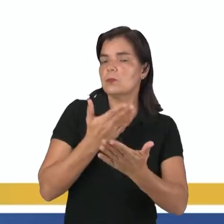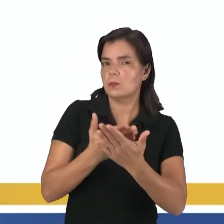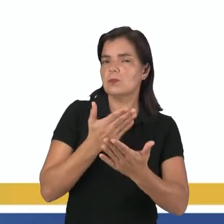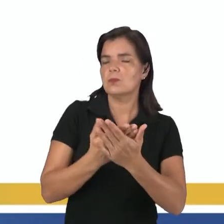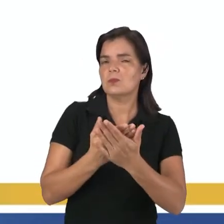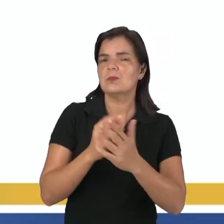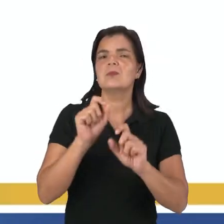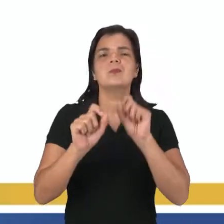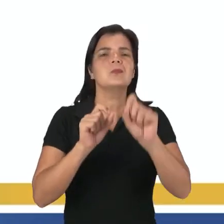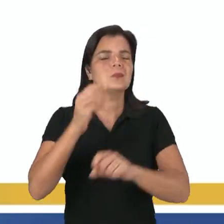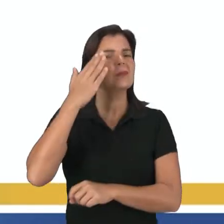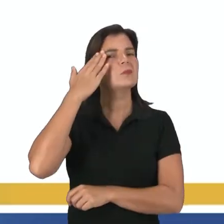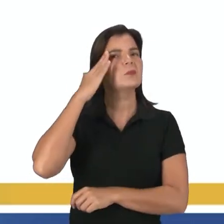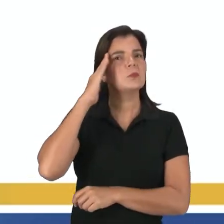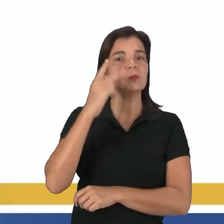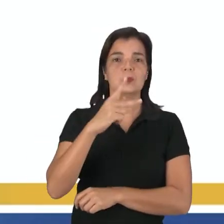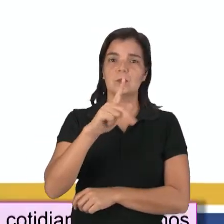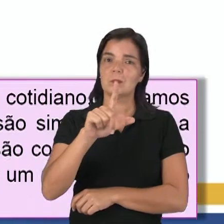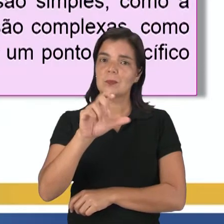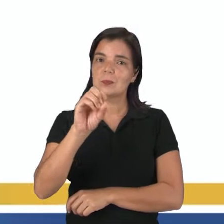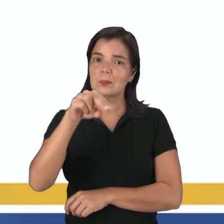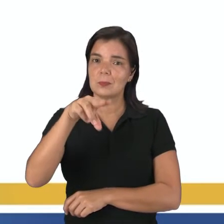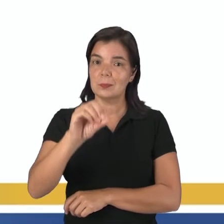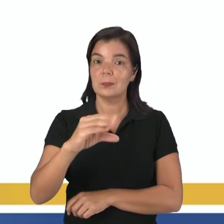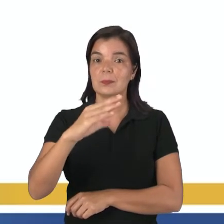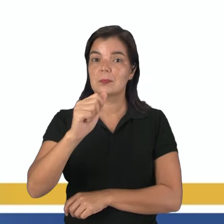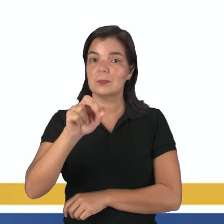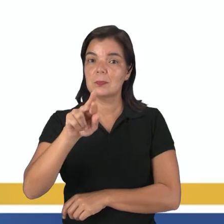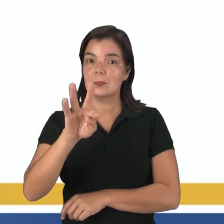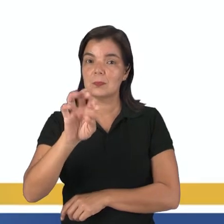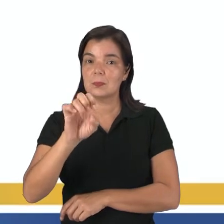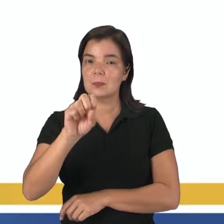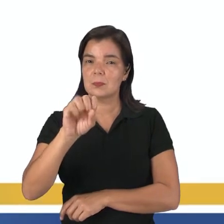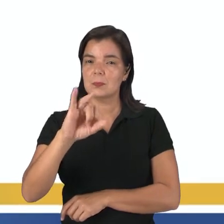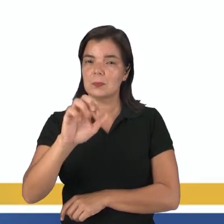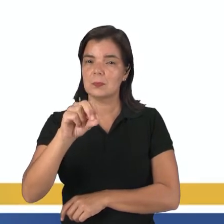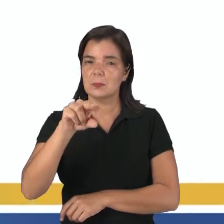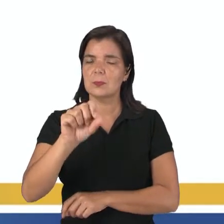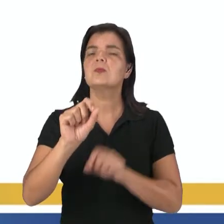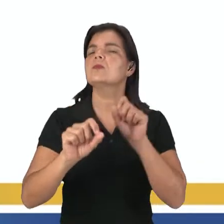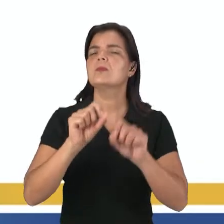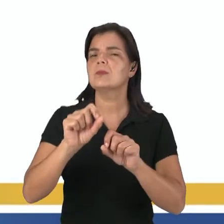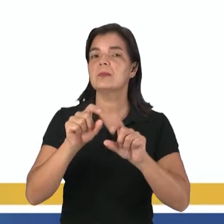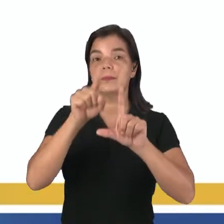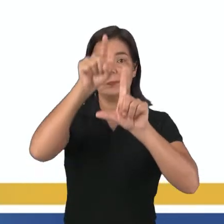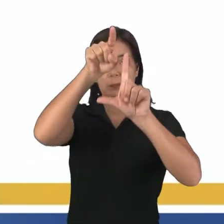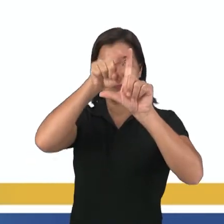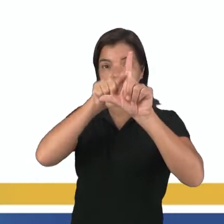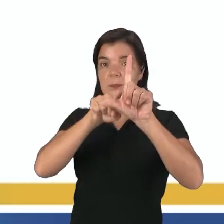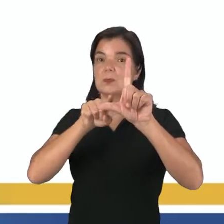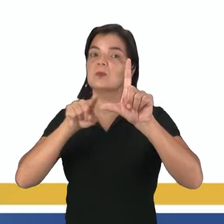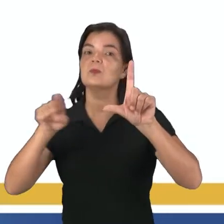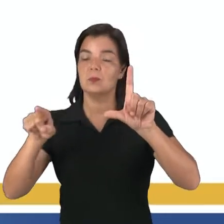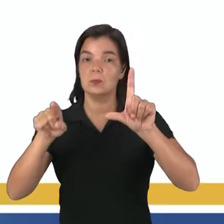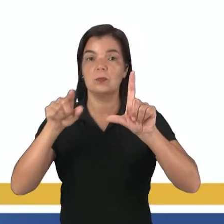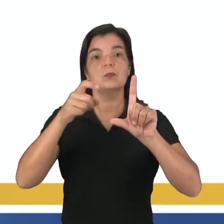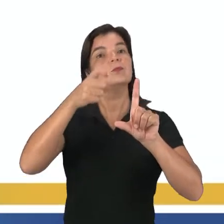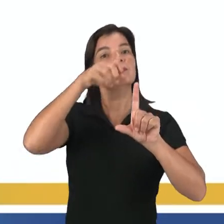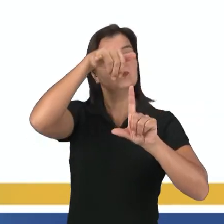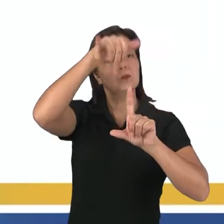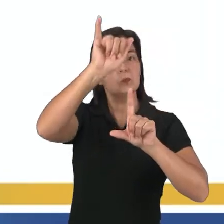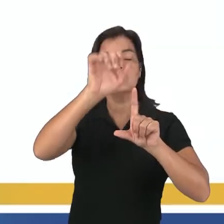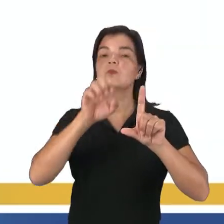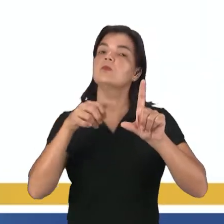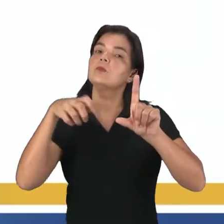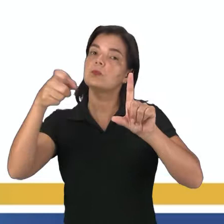vamos entender aí um pouquinho né sobre o plano cartesiano Você já ouviu falar em plano cartesiano em diversas situações